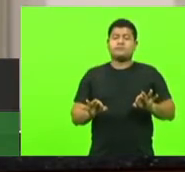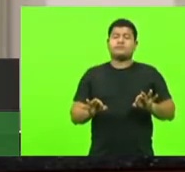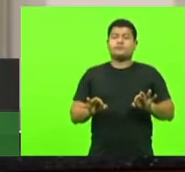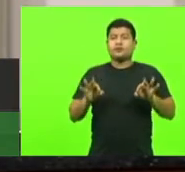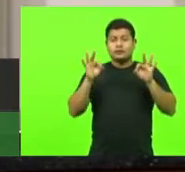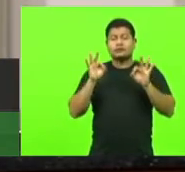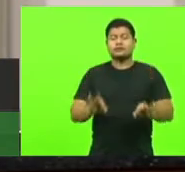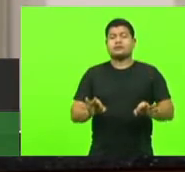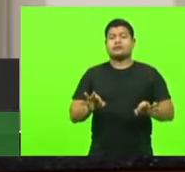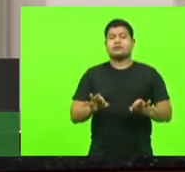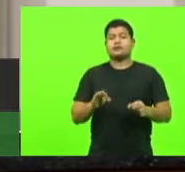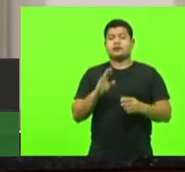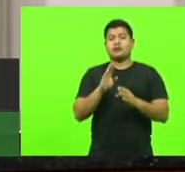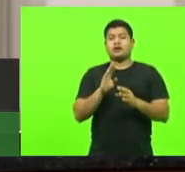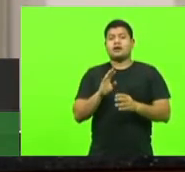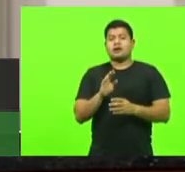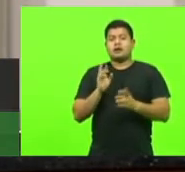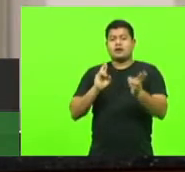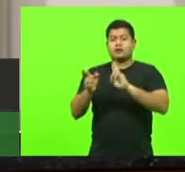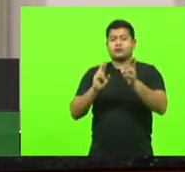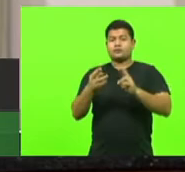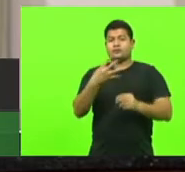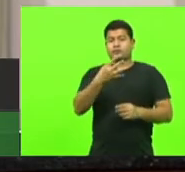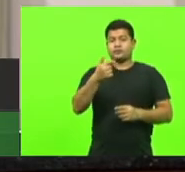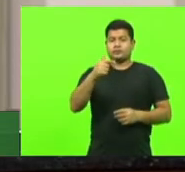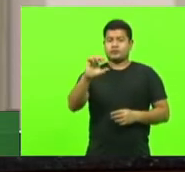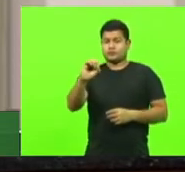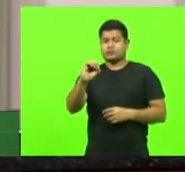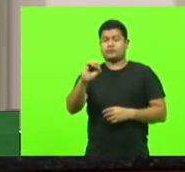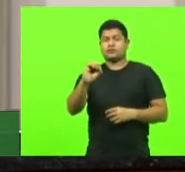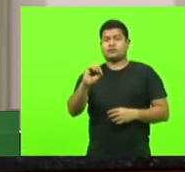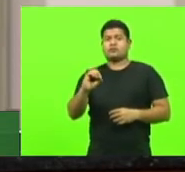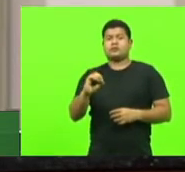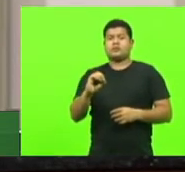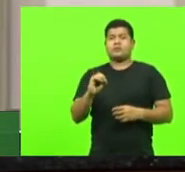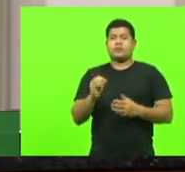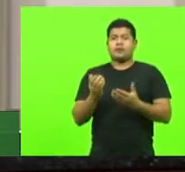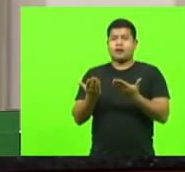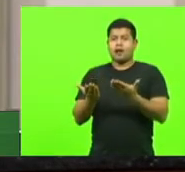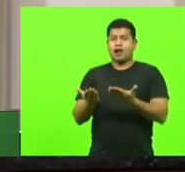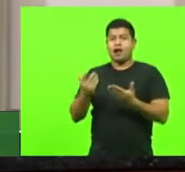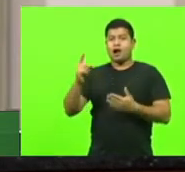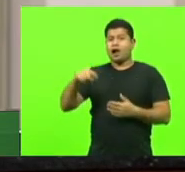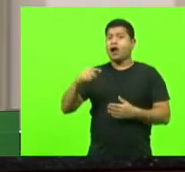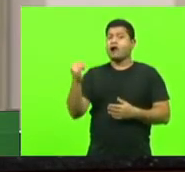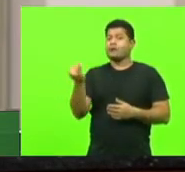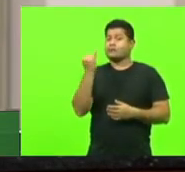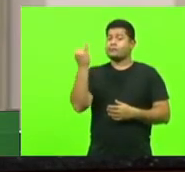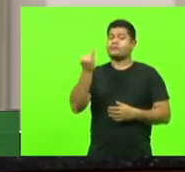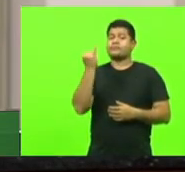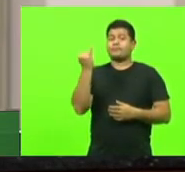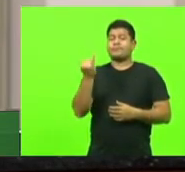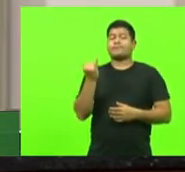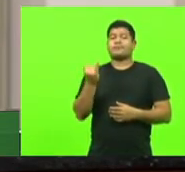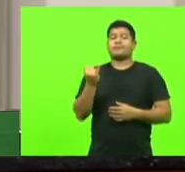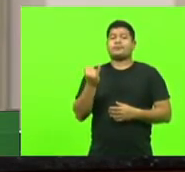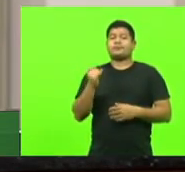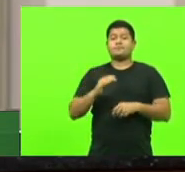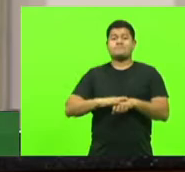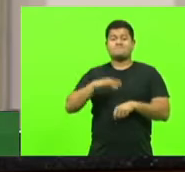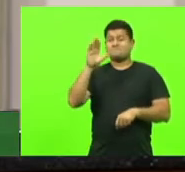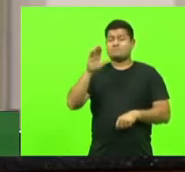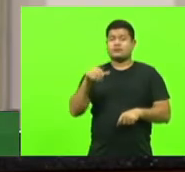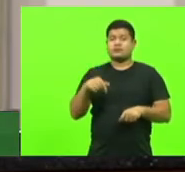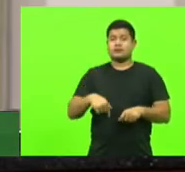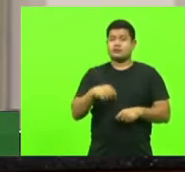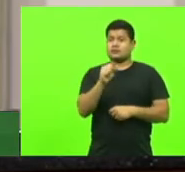a certeza que a BR-470, a duplicação da BR-470, é a pauta mais importante de Santa Catarina.